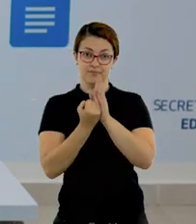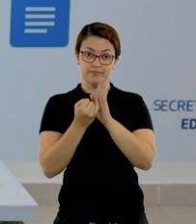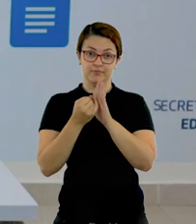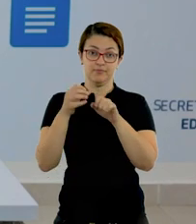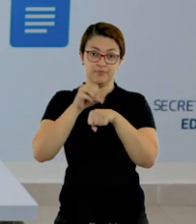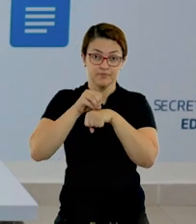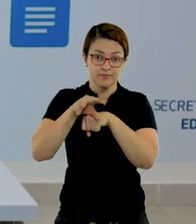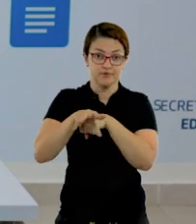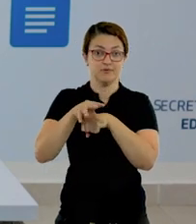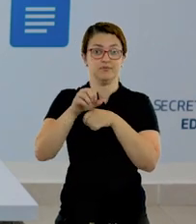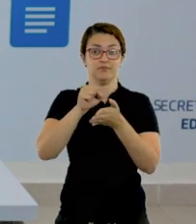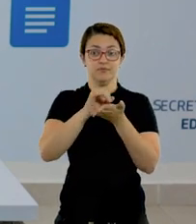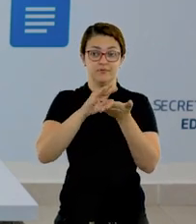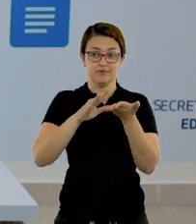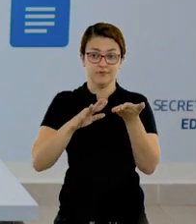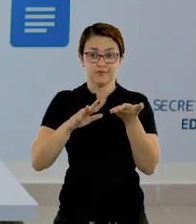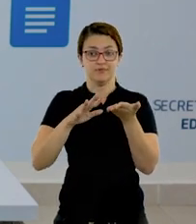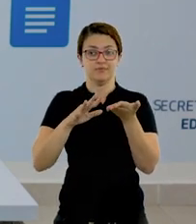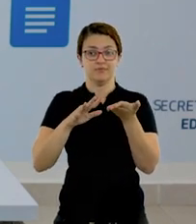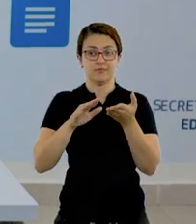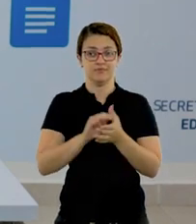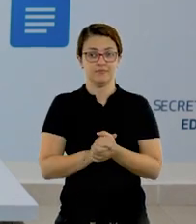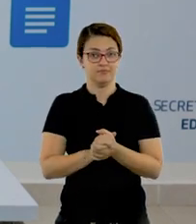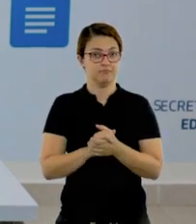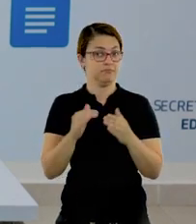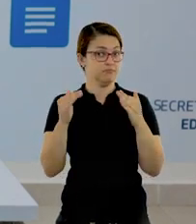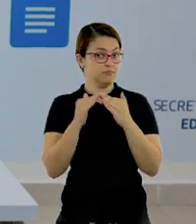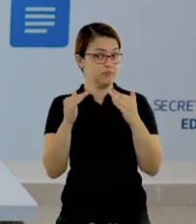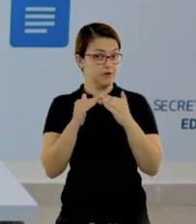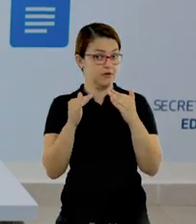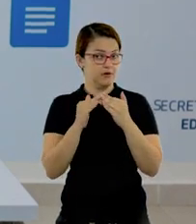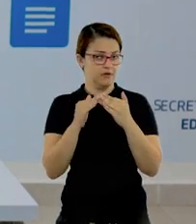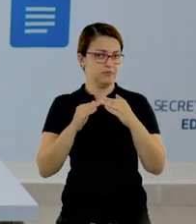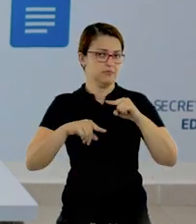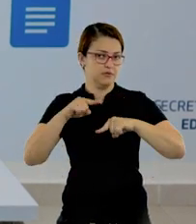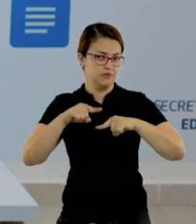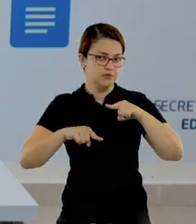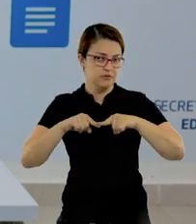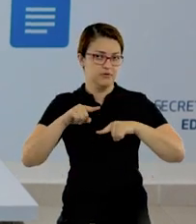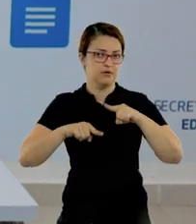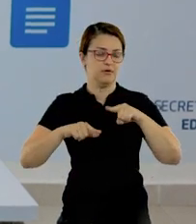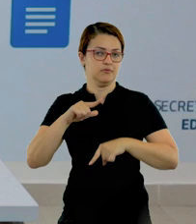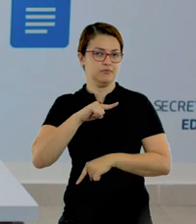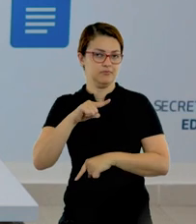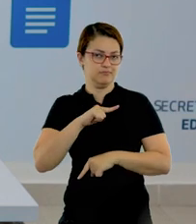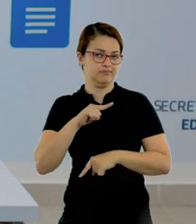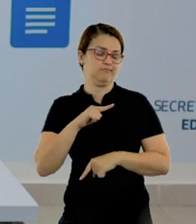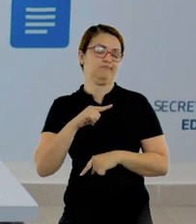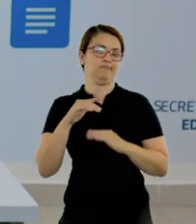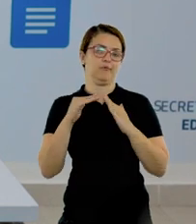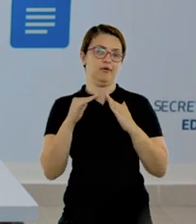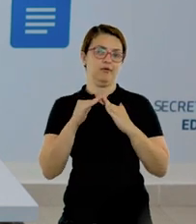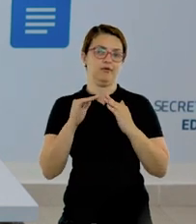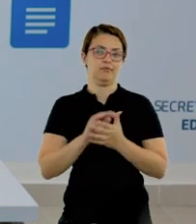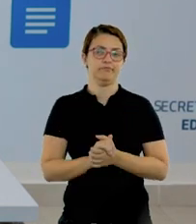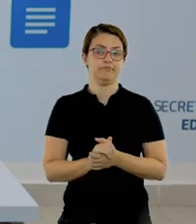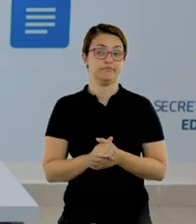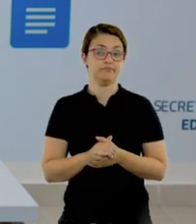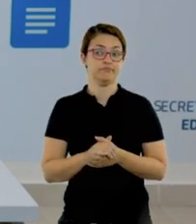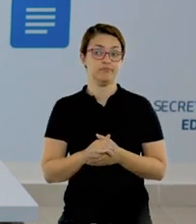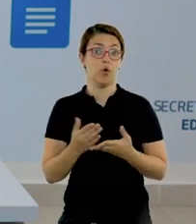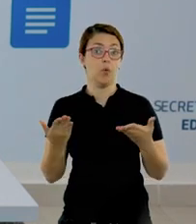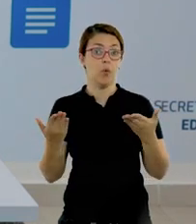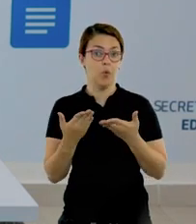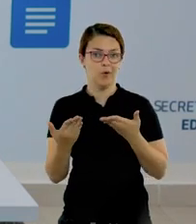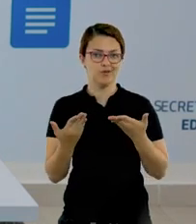uma atividade para vocês realizar em sua residência com os materiais que você possui em casa, tudo bem? Hoje nós vamos fazer aulas de